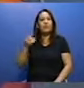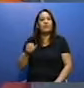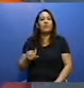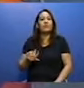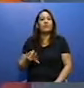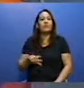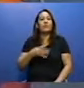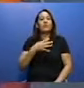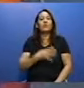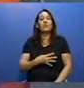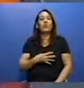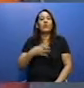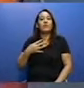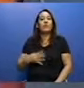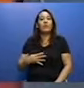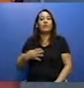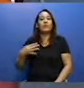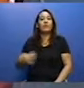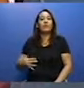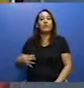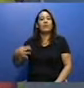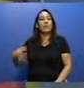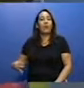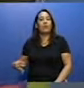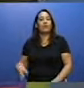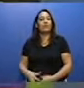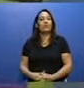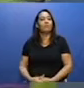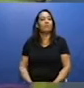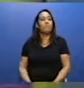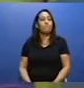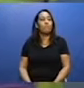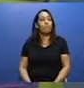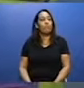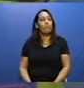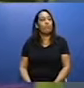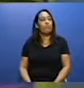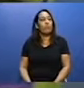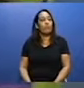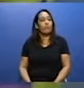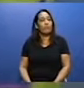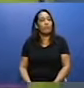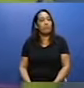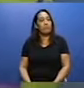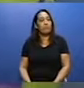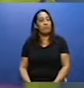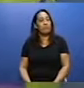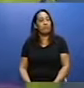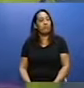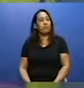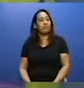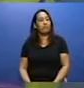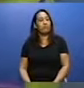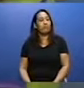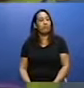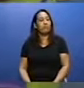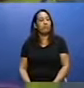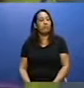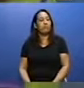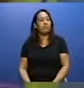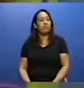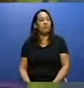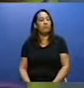quatro. Ela não ficou desenhando. Olha só o que ela fez. Vamos contar aqui comigo.